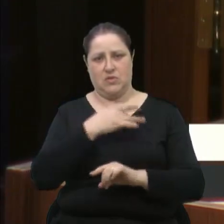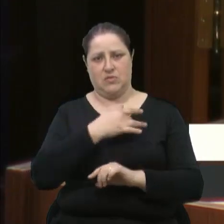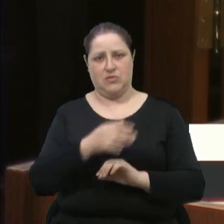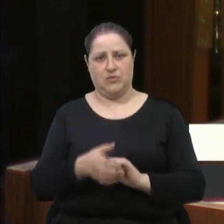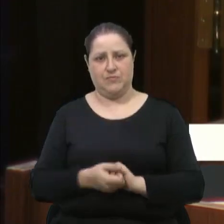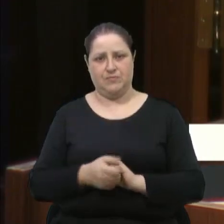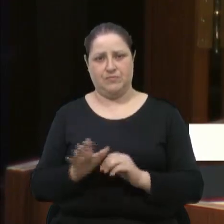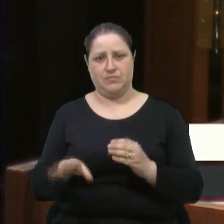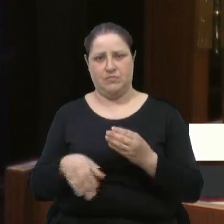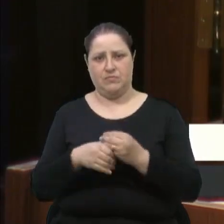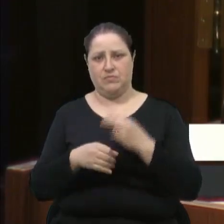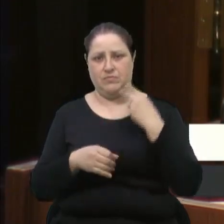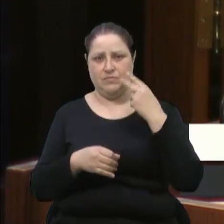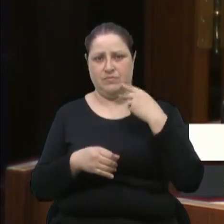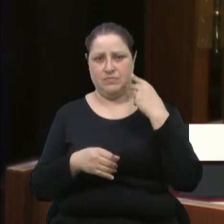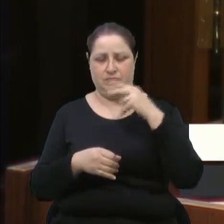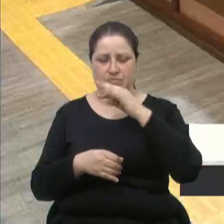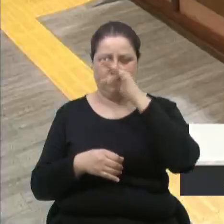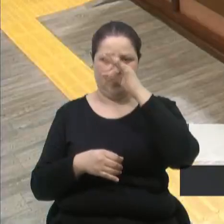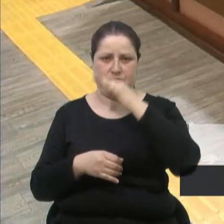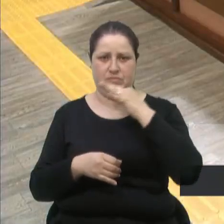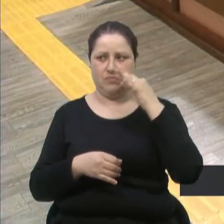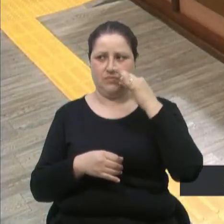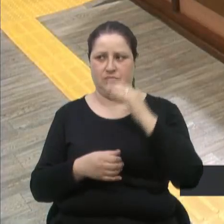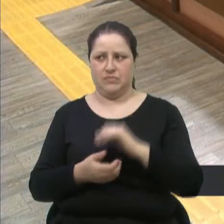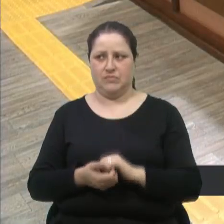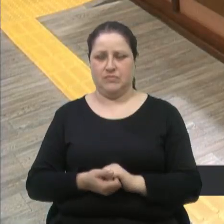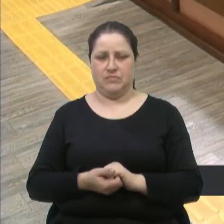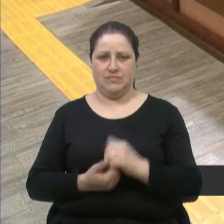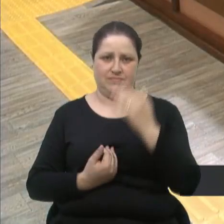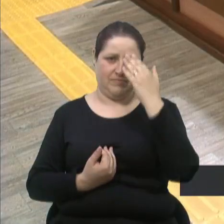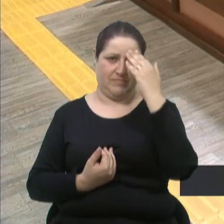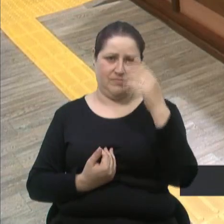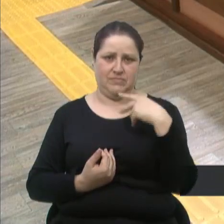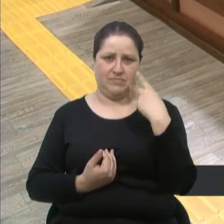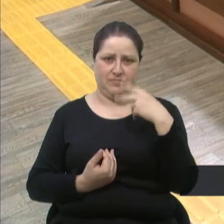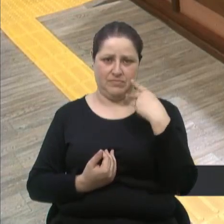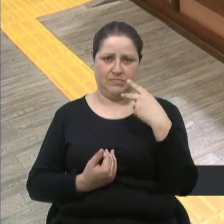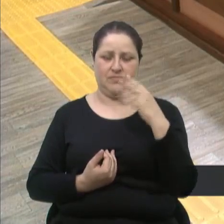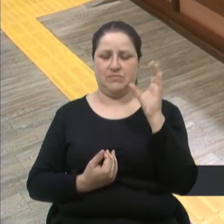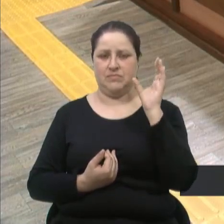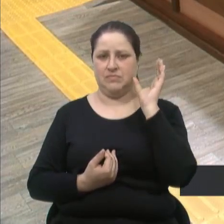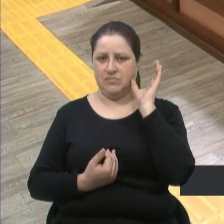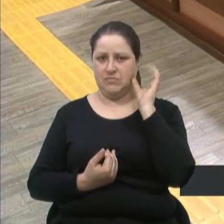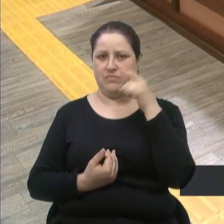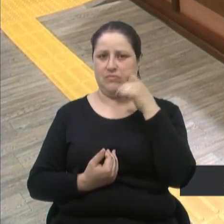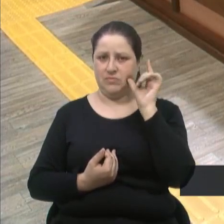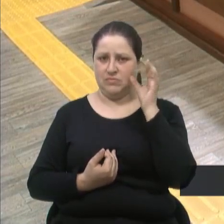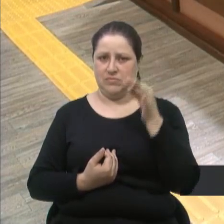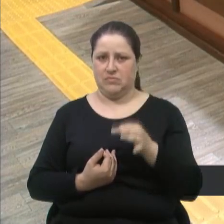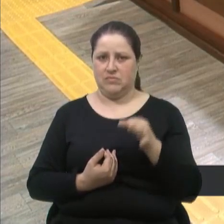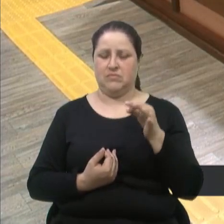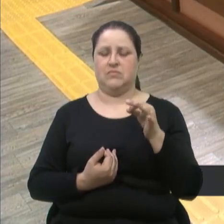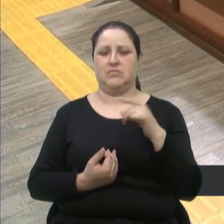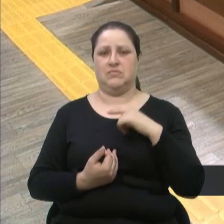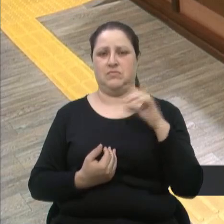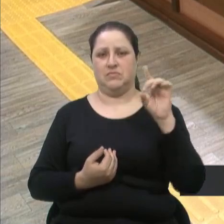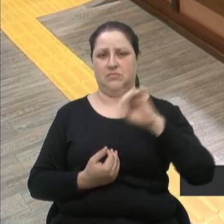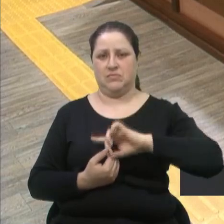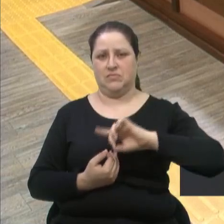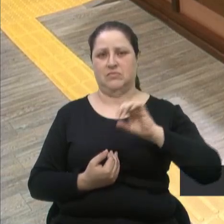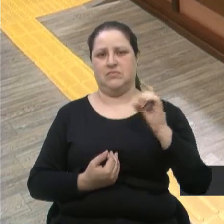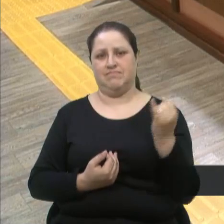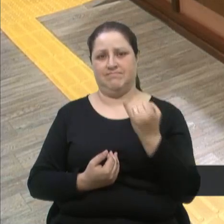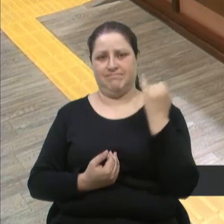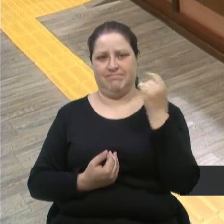parte, vereadora Tatiane Frisso. Obrigada, vereador Cadore. Ontem, sem dúvida, um dia importantíssimo para Caxias do